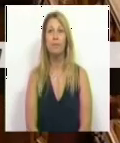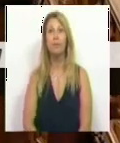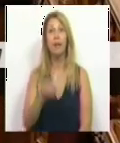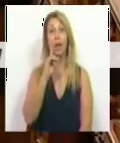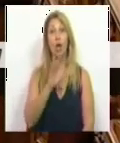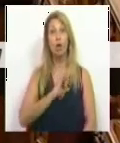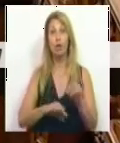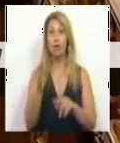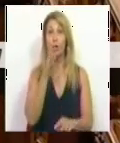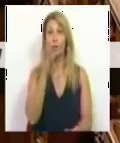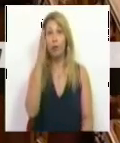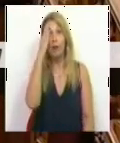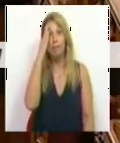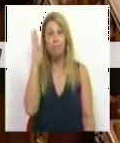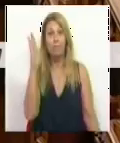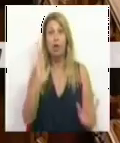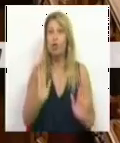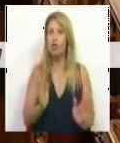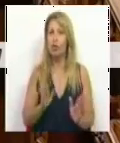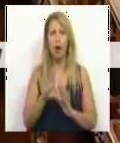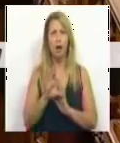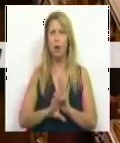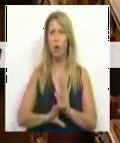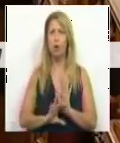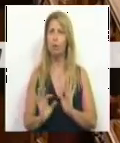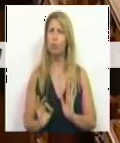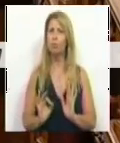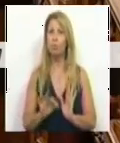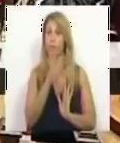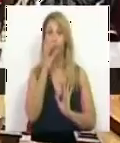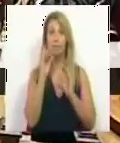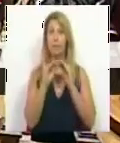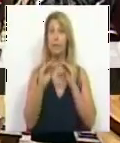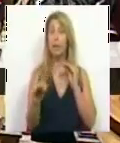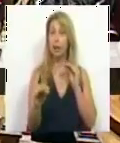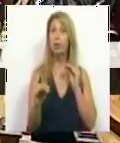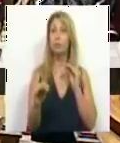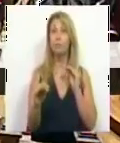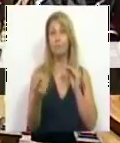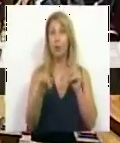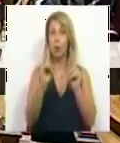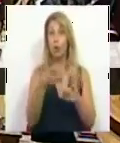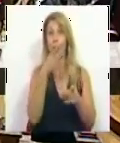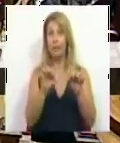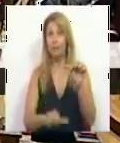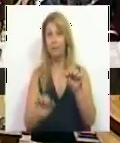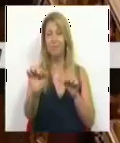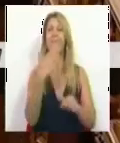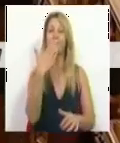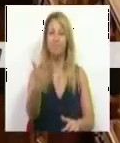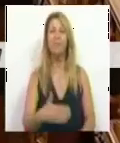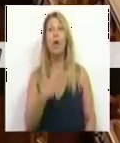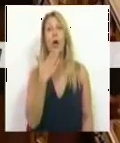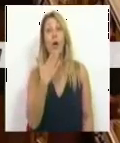Senhora Deputada, penso que já estão reunidas as condições de silêncio para começar a sua intervenção. Muito obrigado.